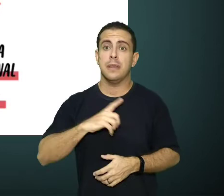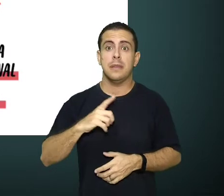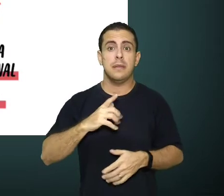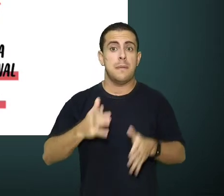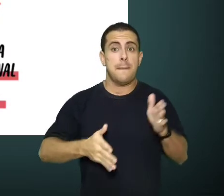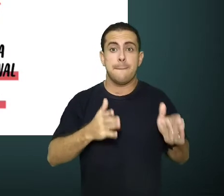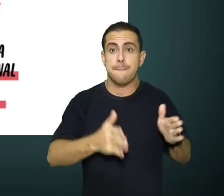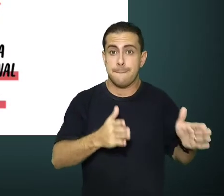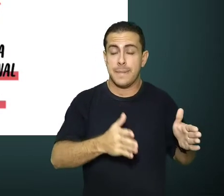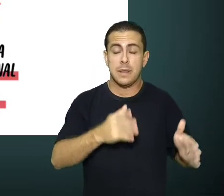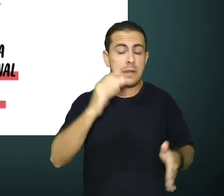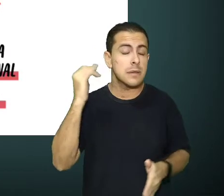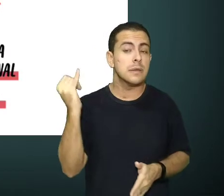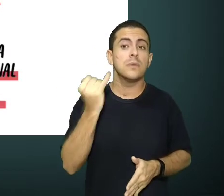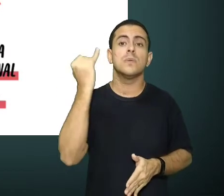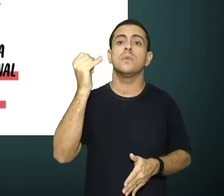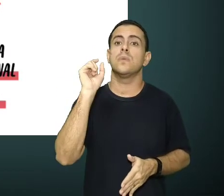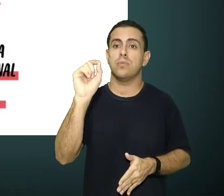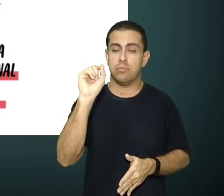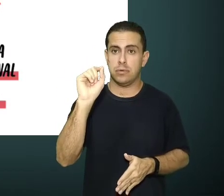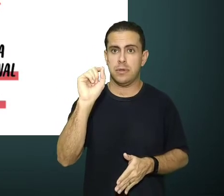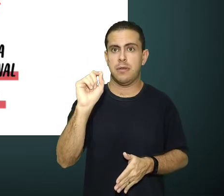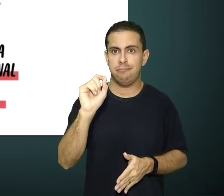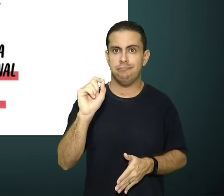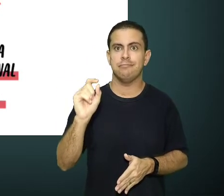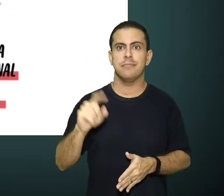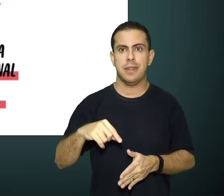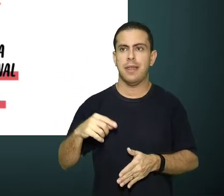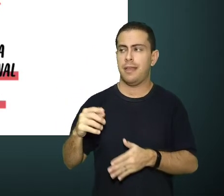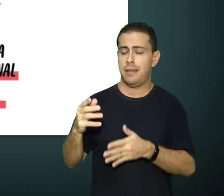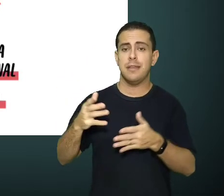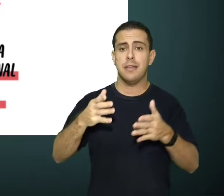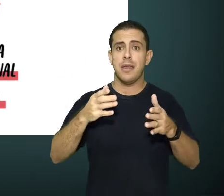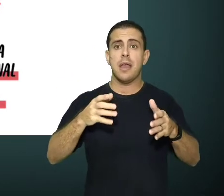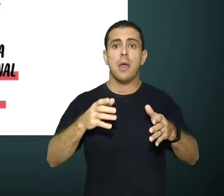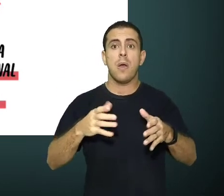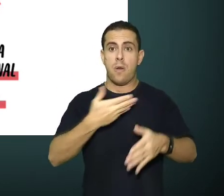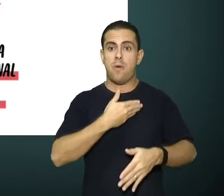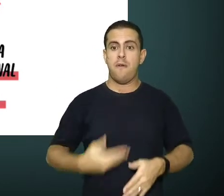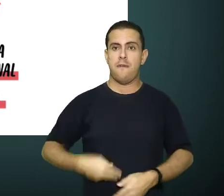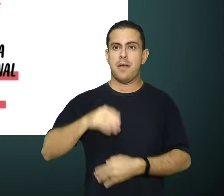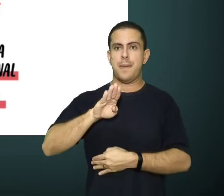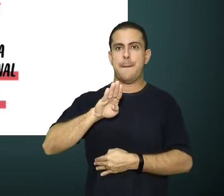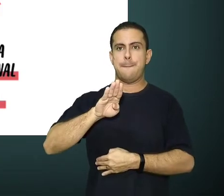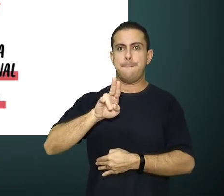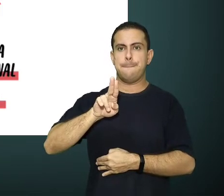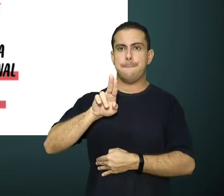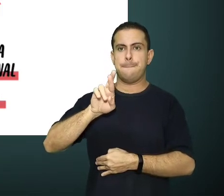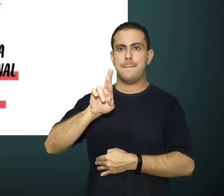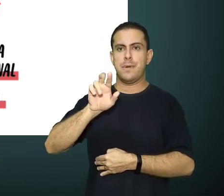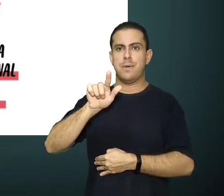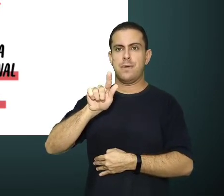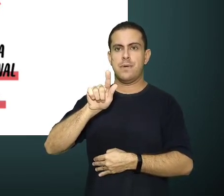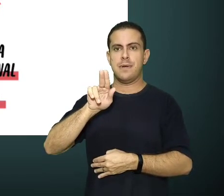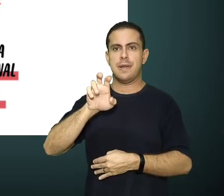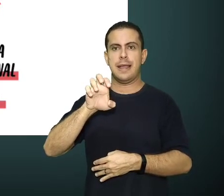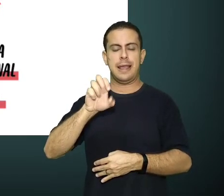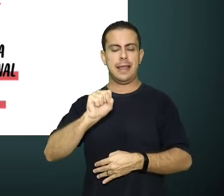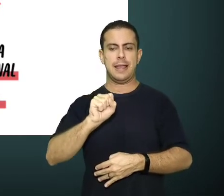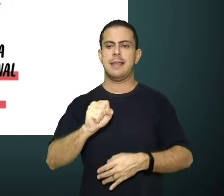dos pontos mais importantes do período consulado é a consolidação de um ideal burguês de governo. Ou